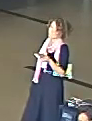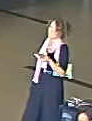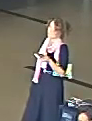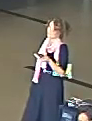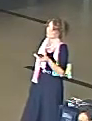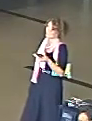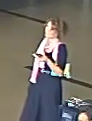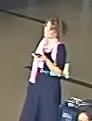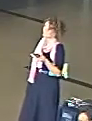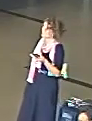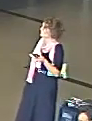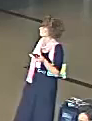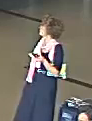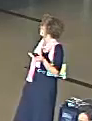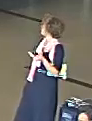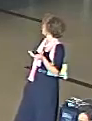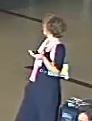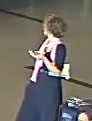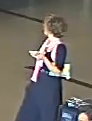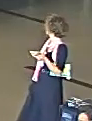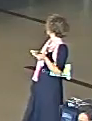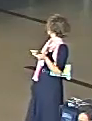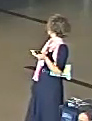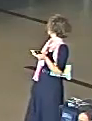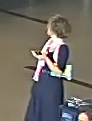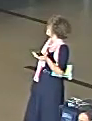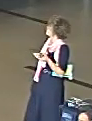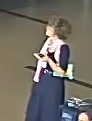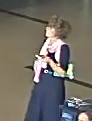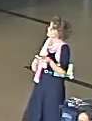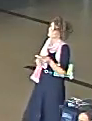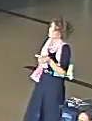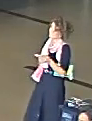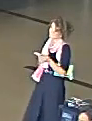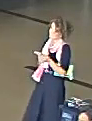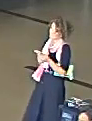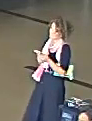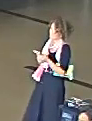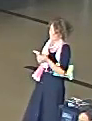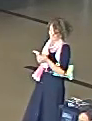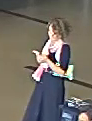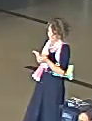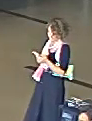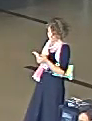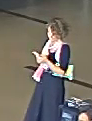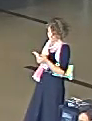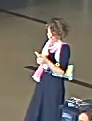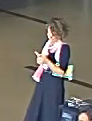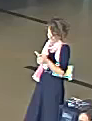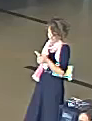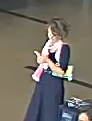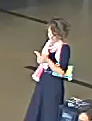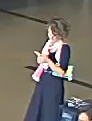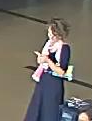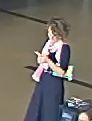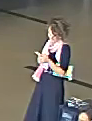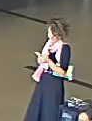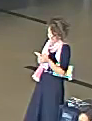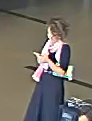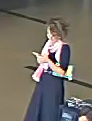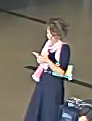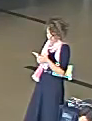1906 no campo de bagatelli na França Santos doon voou pela primeira vez no 14 Bis muita gente